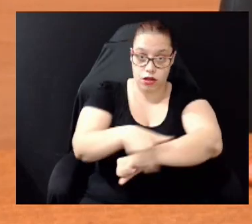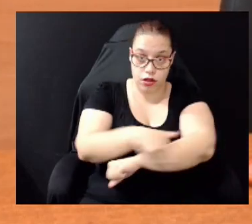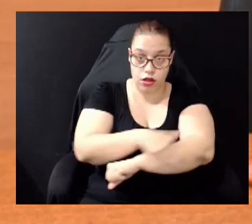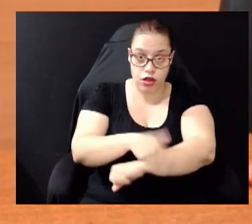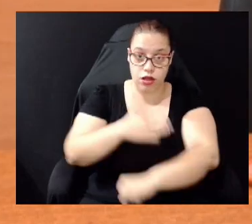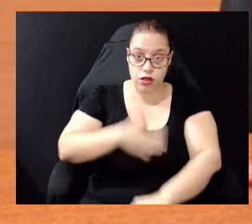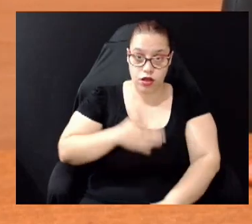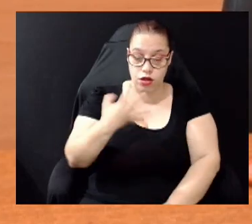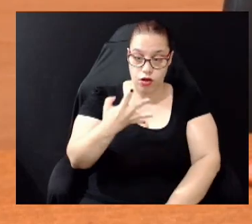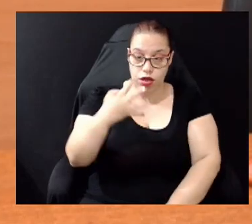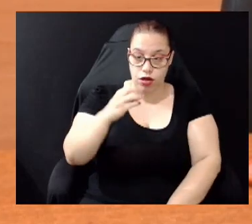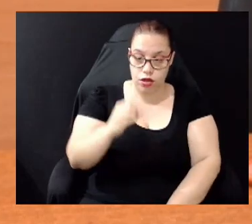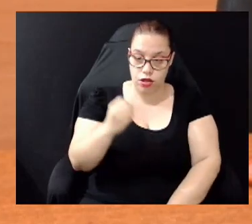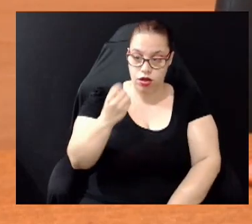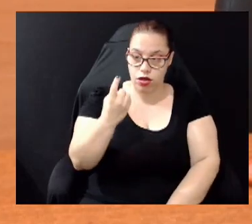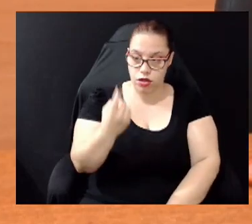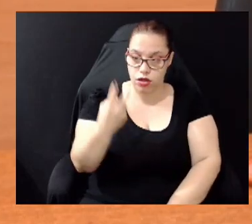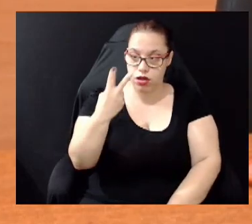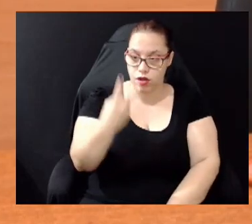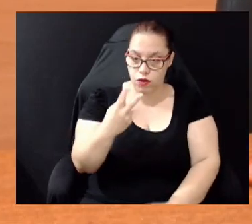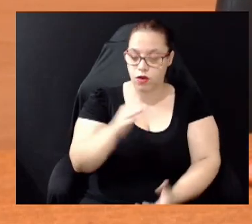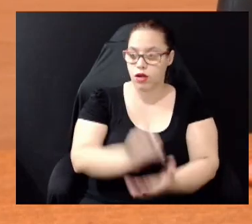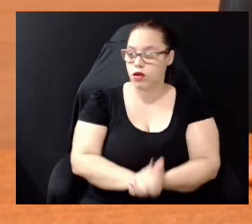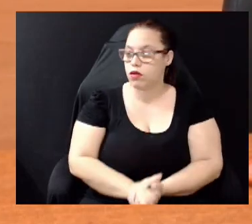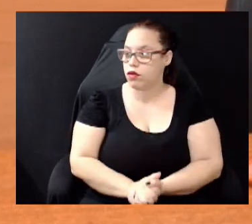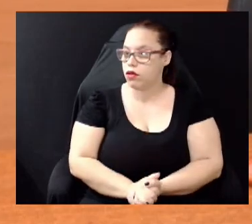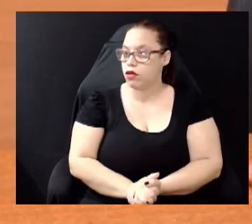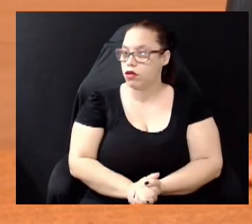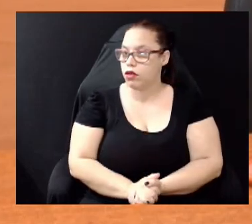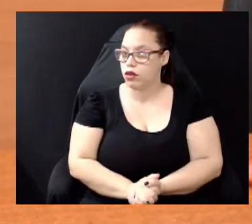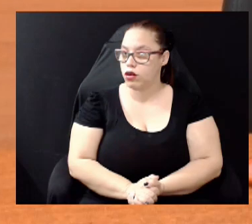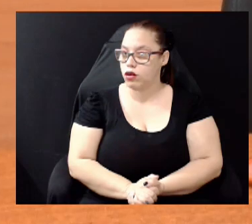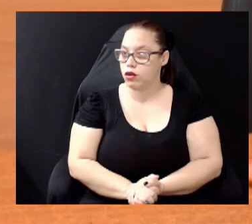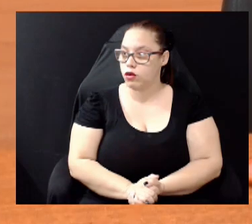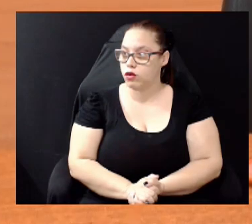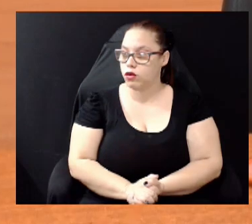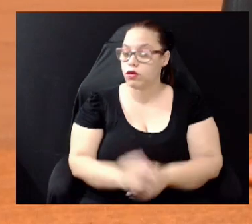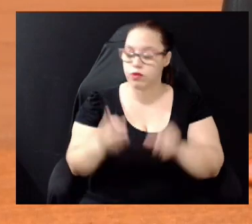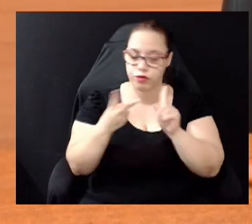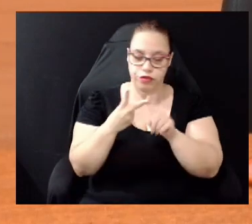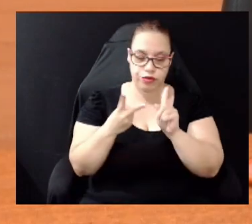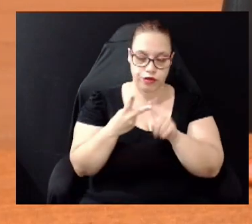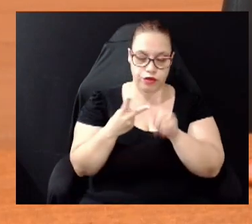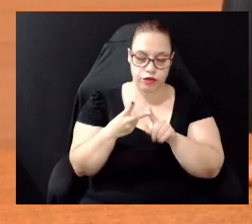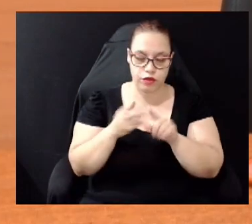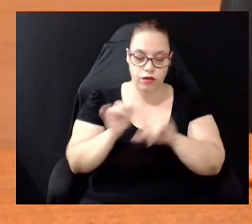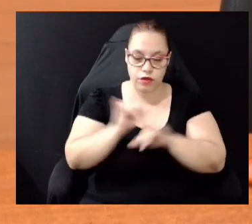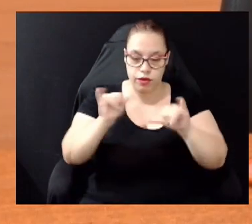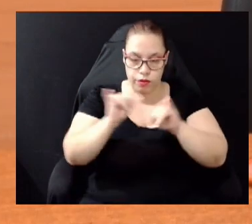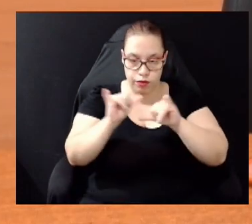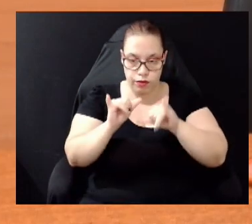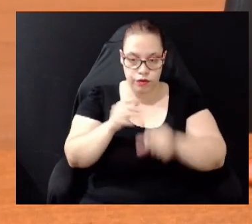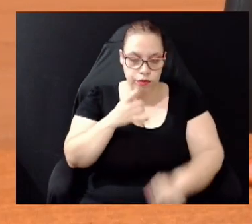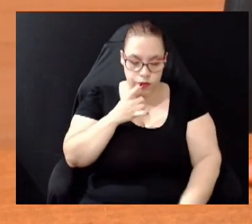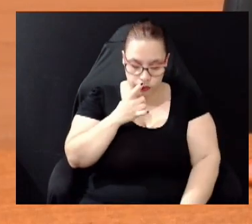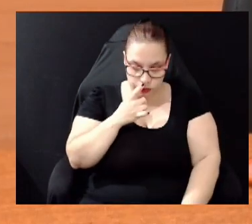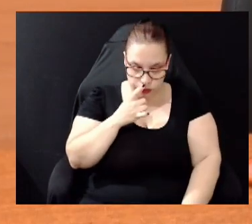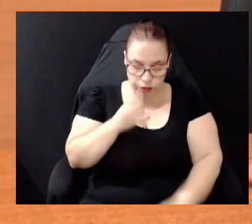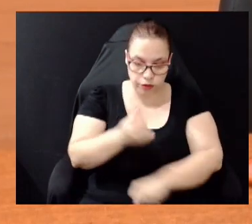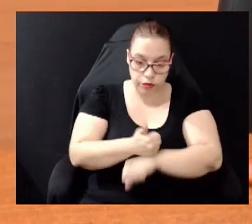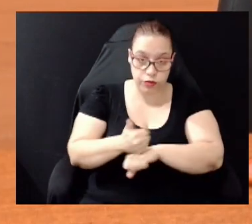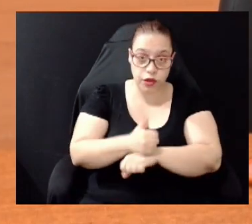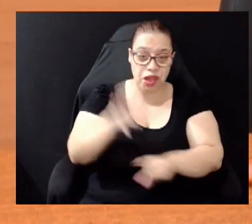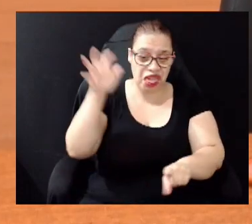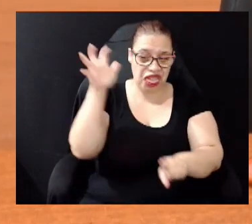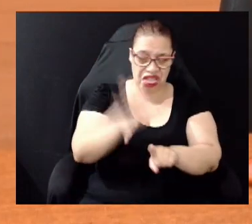A segunda informação, que a gente sabe que tem uma questão que tem sido muito relatado, sobretudo entre os profissionais, que é o assédio.